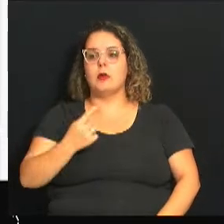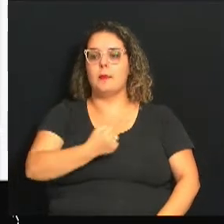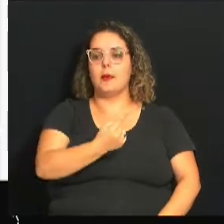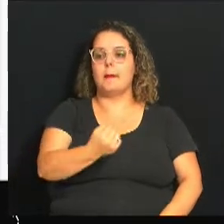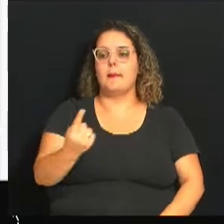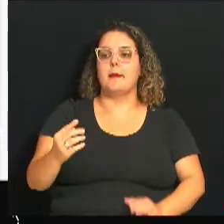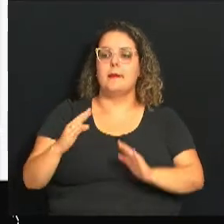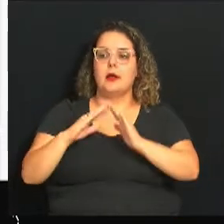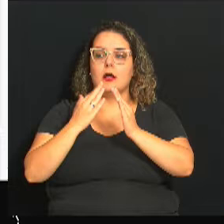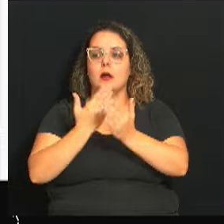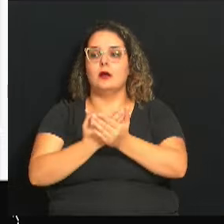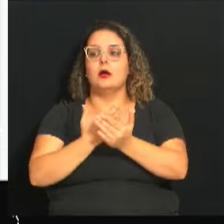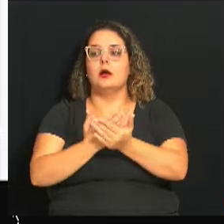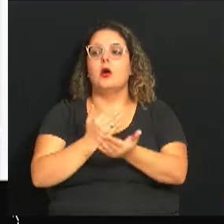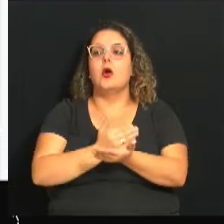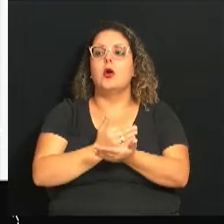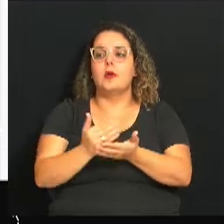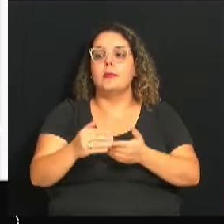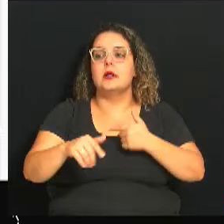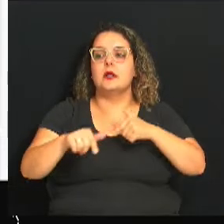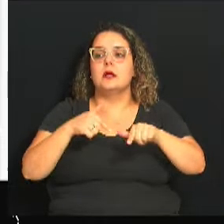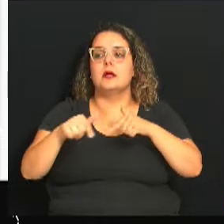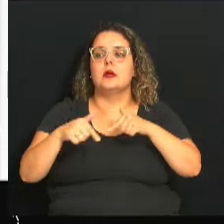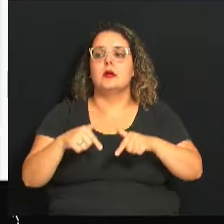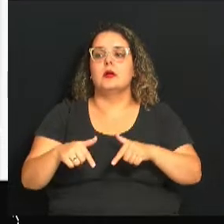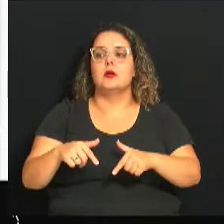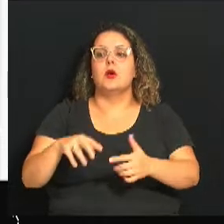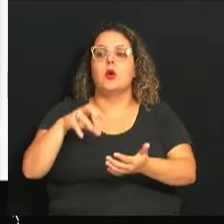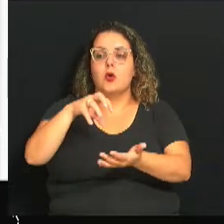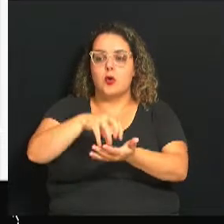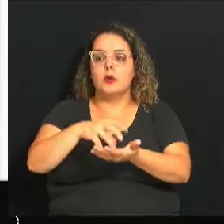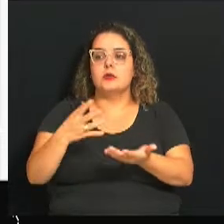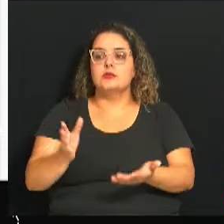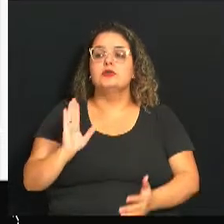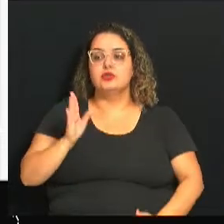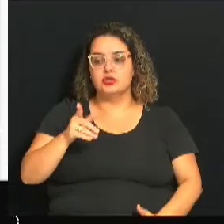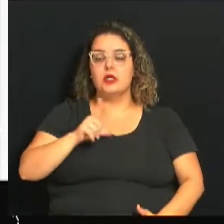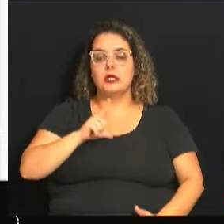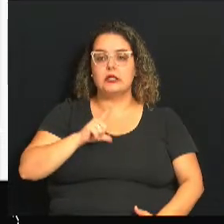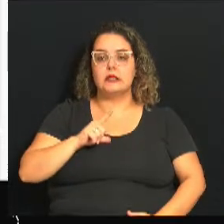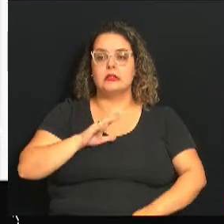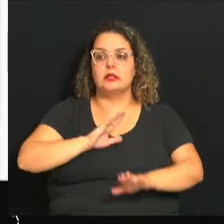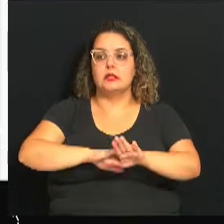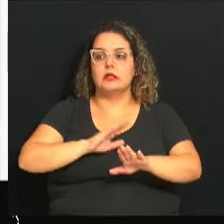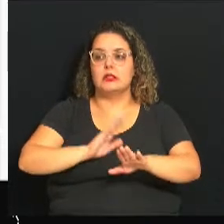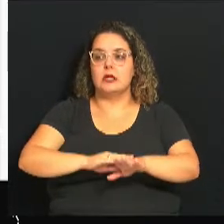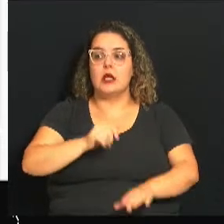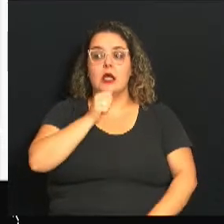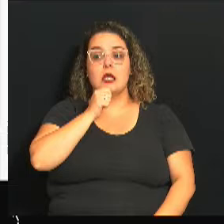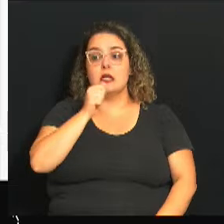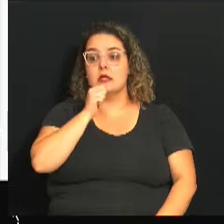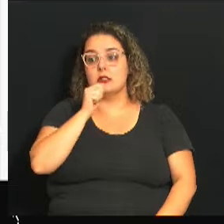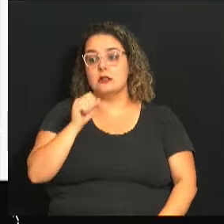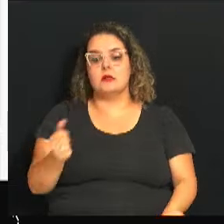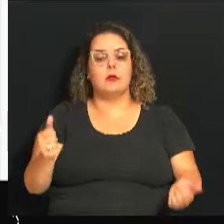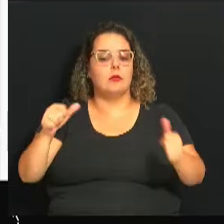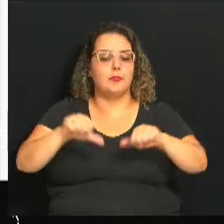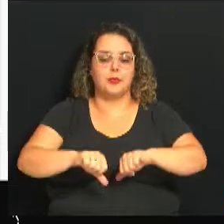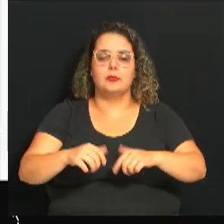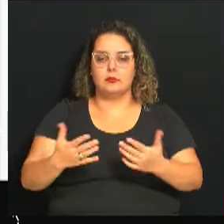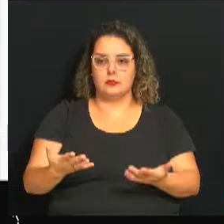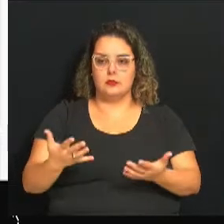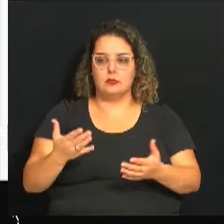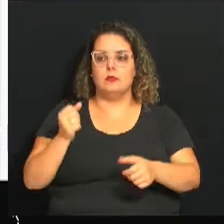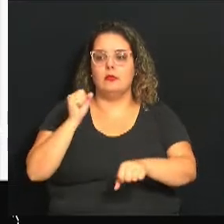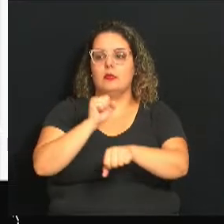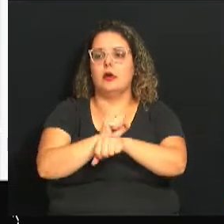poderia começar a trabalhar o centro para onde já tem essas atividades que ainda não morreram, né? Que estão em franco atividades ainda,